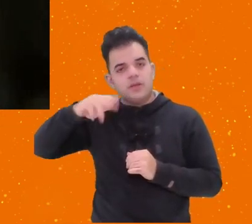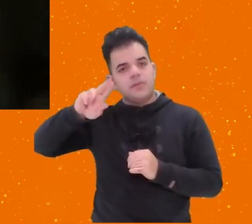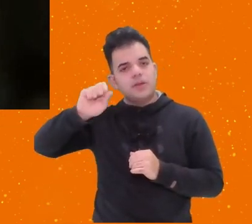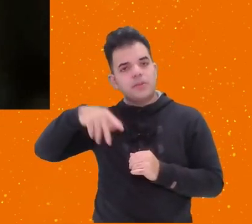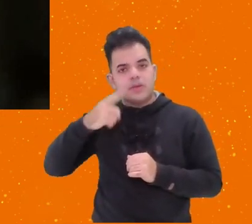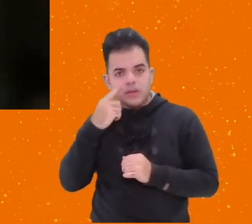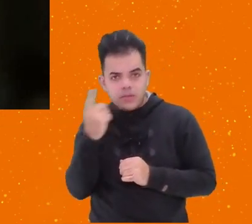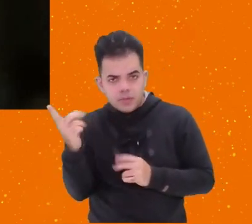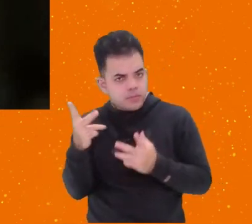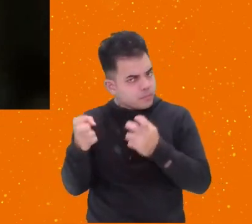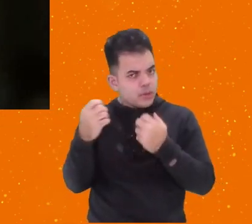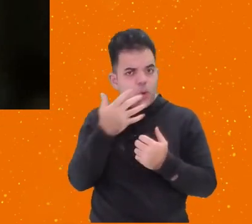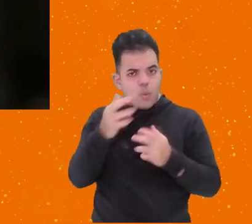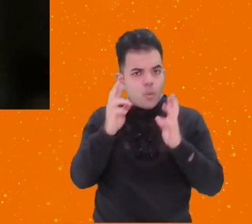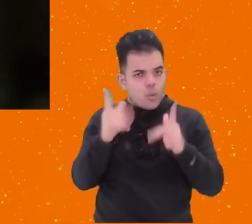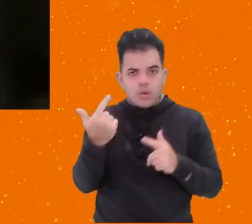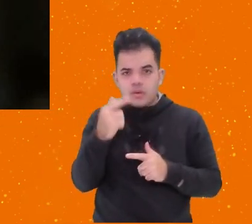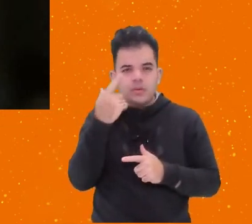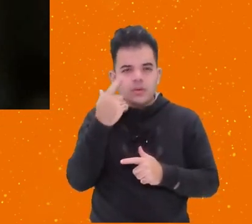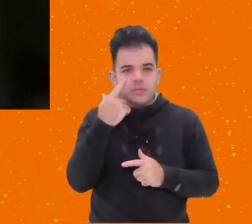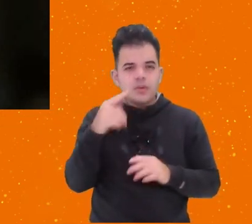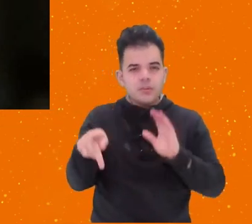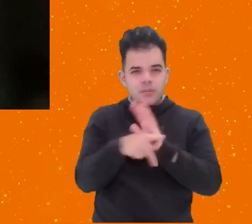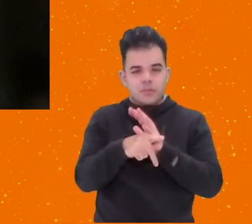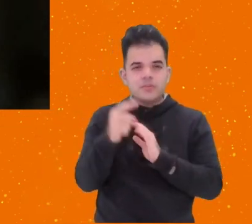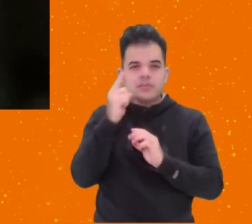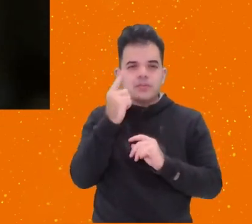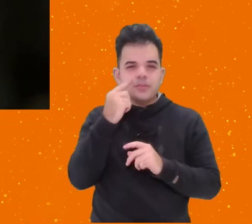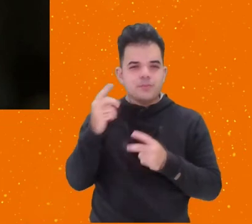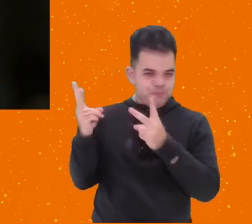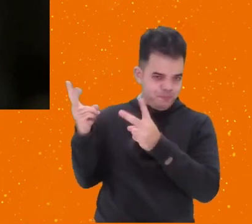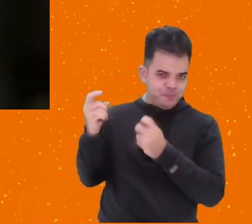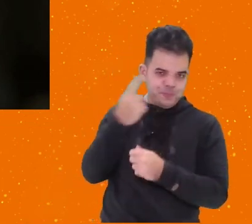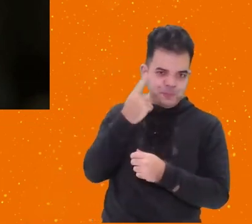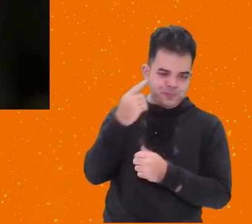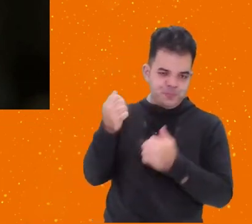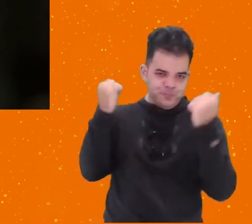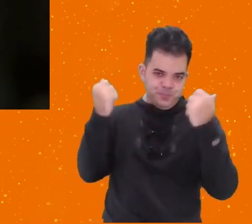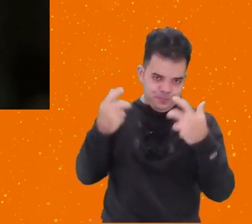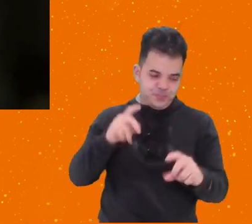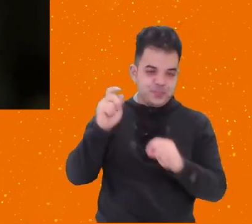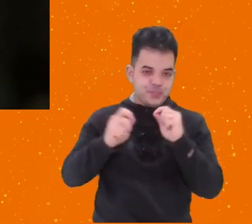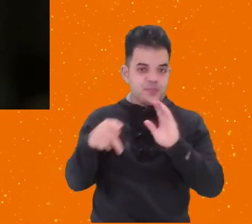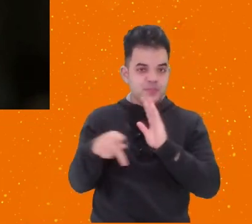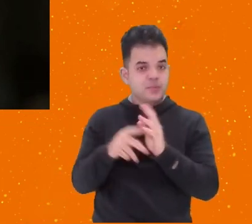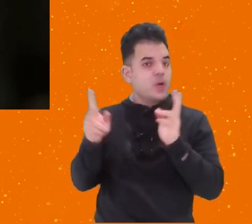aberração cromática, né? Fazendo aqui um espelho aqui, né? Espelhando aqui aquela